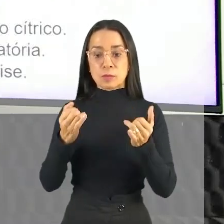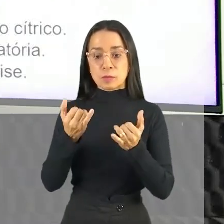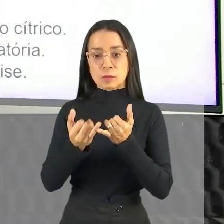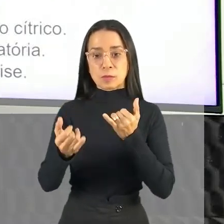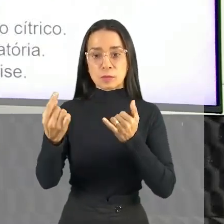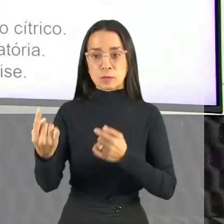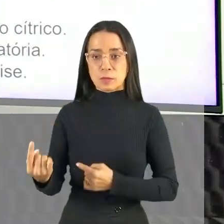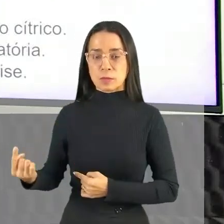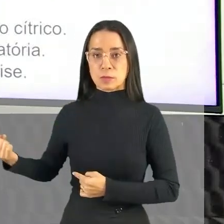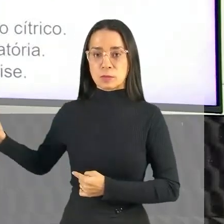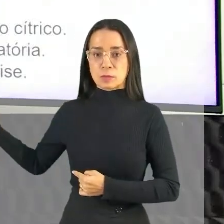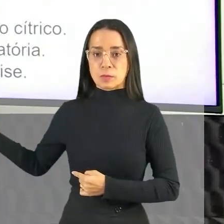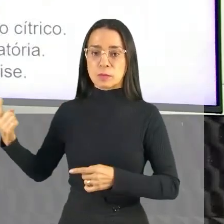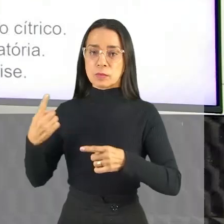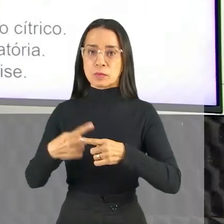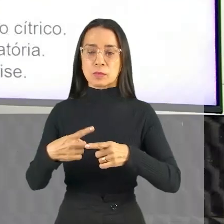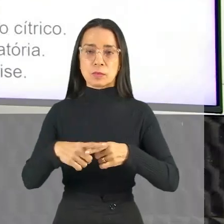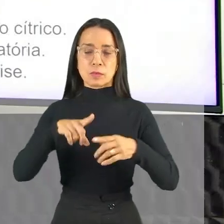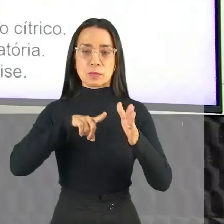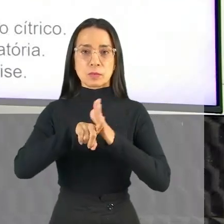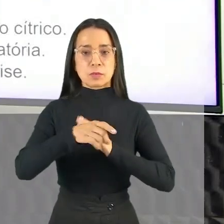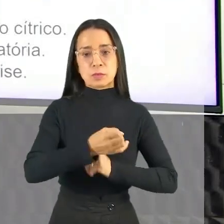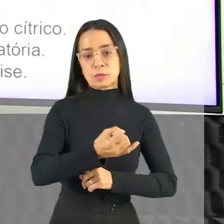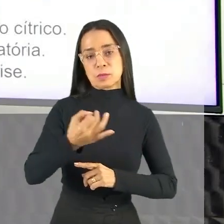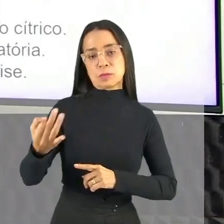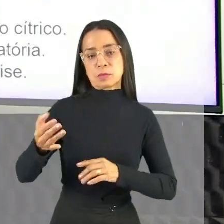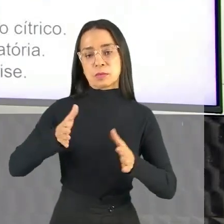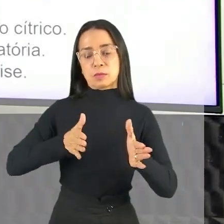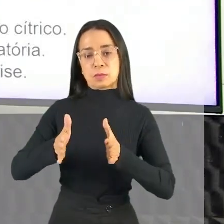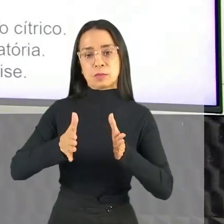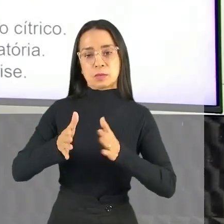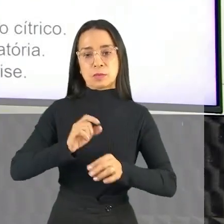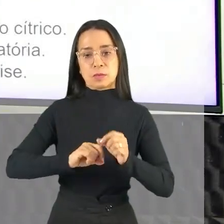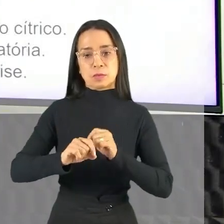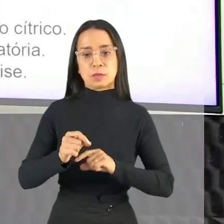Por quê? Porque está perguntando aqui, ó, quais são as etapas